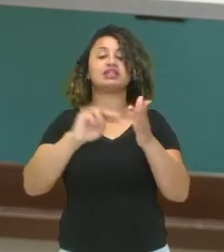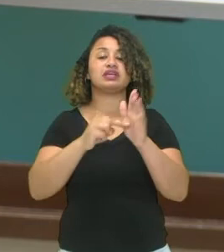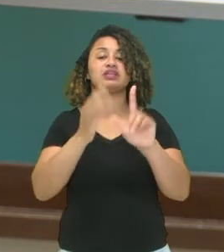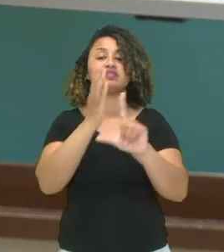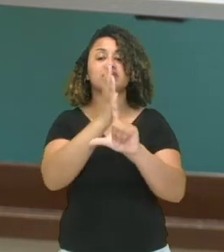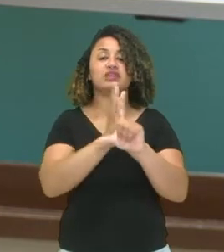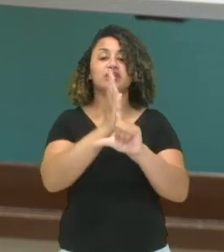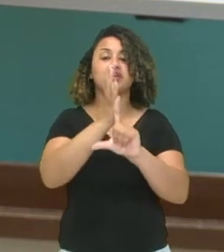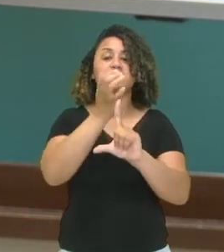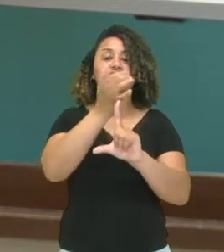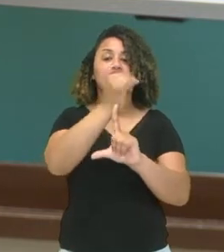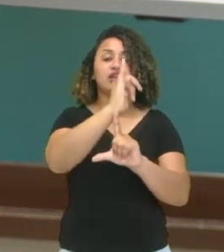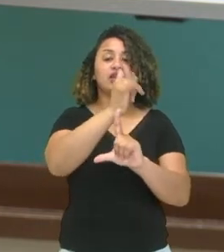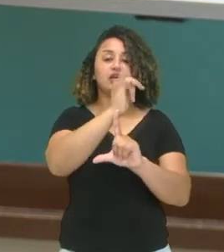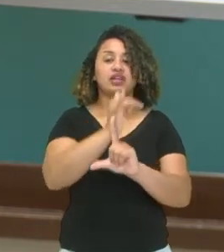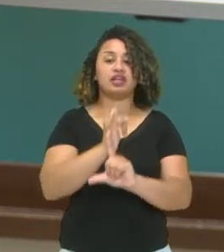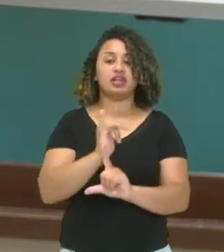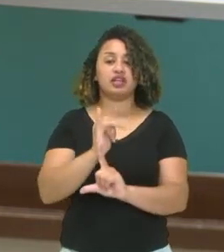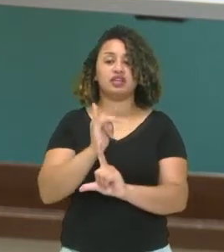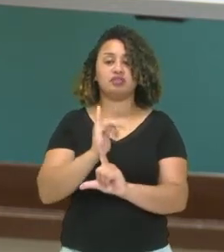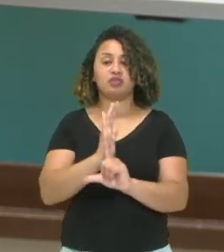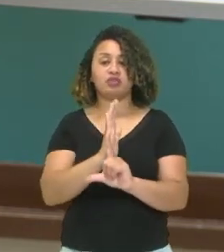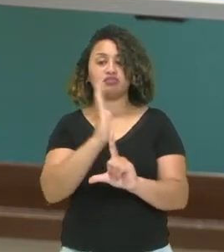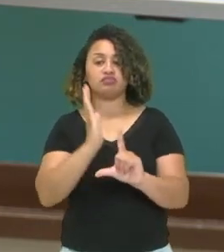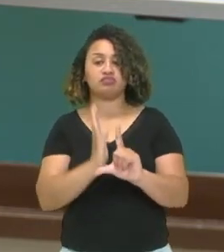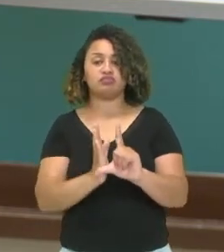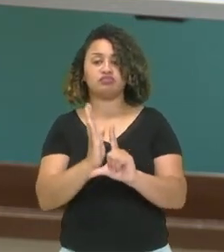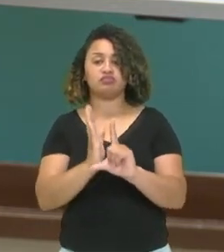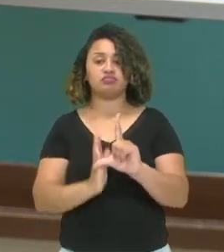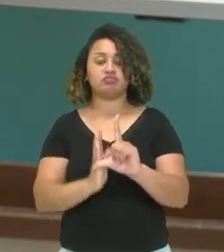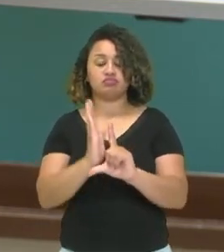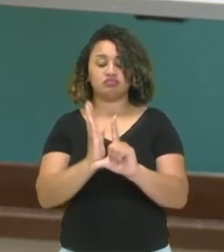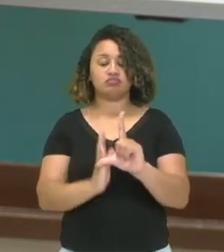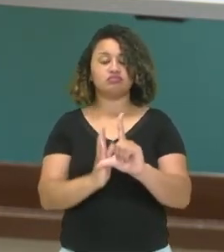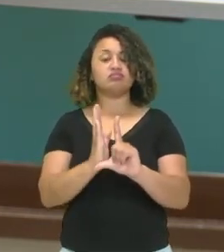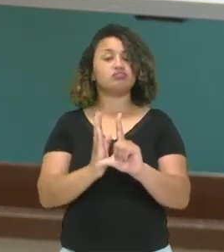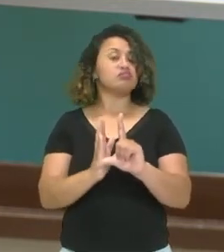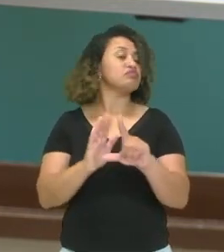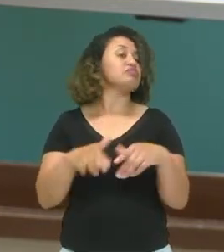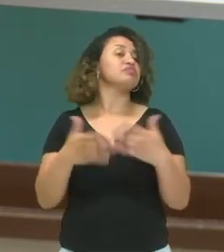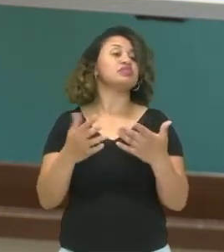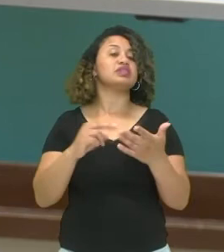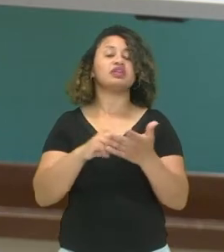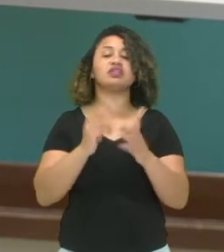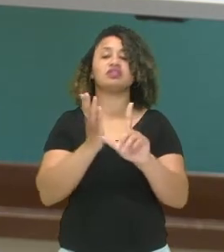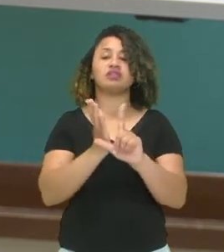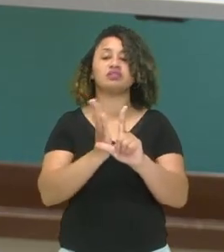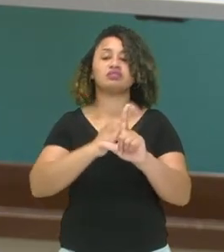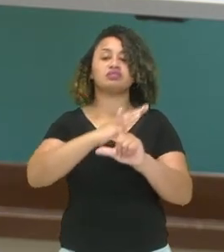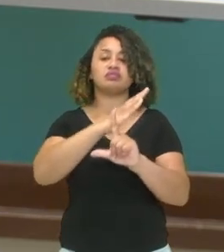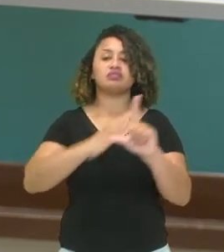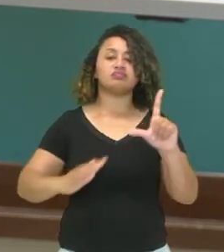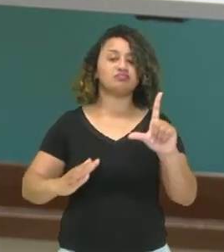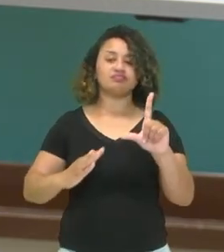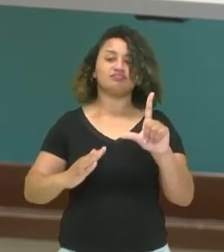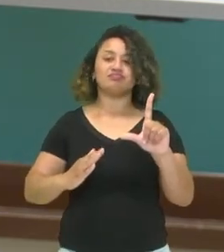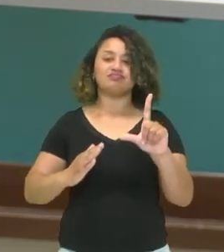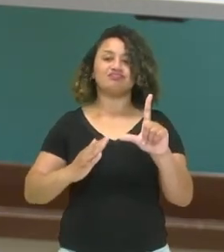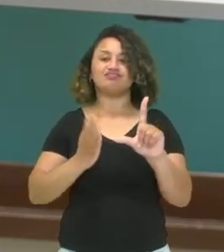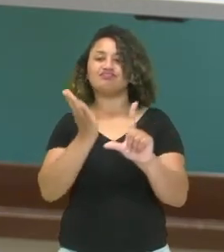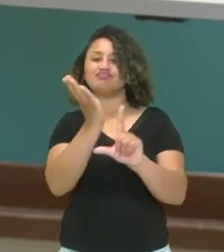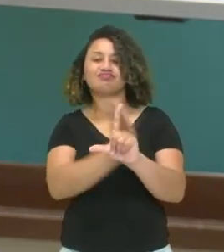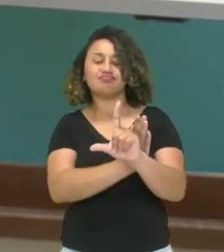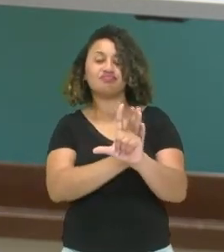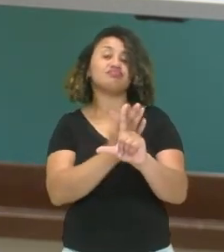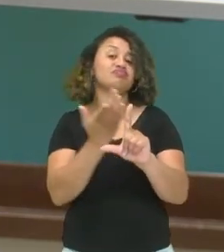paralelo ao eixo das tangentes. Se ele está paralelo ao eixo das tangentes, ele não vai se cruzar, portanto, nós não vamos conseguir